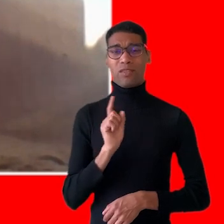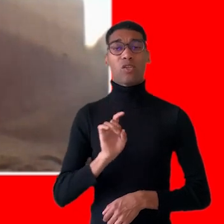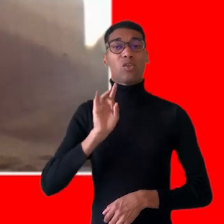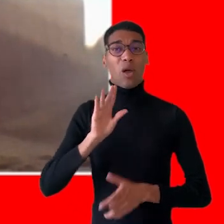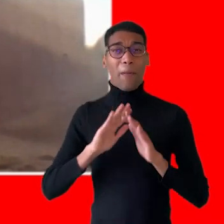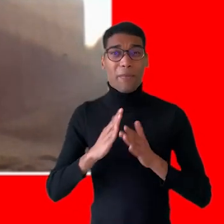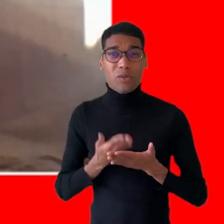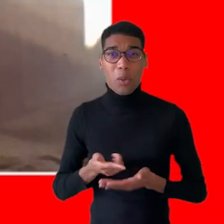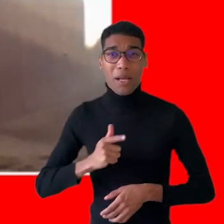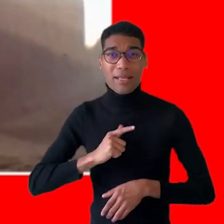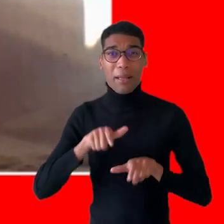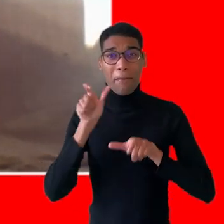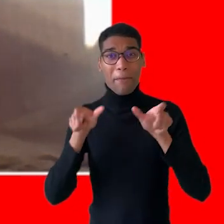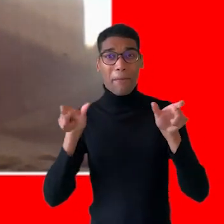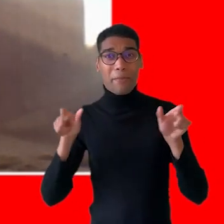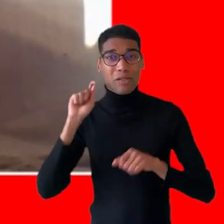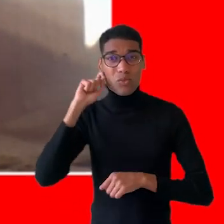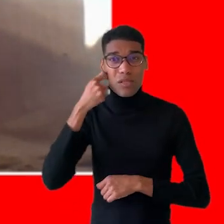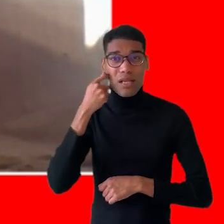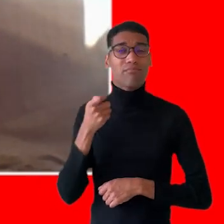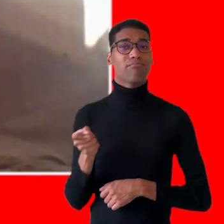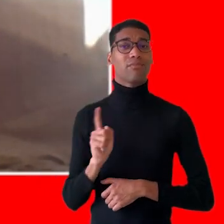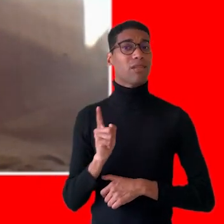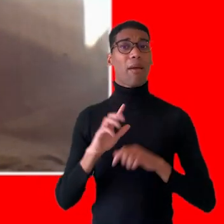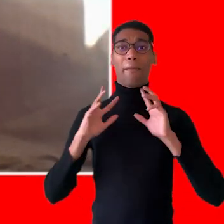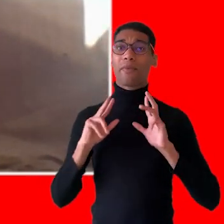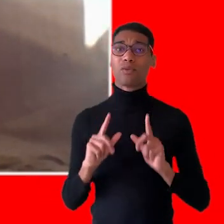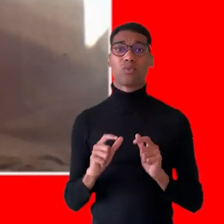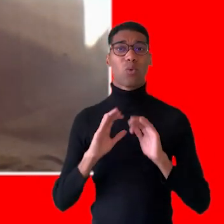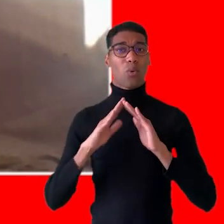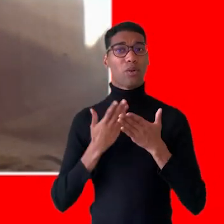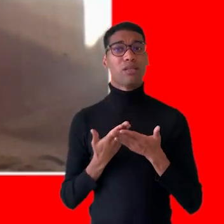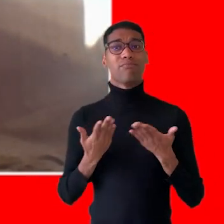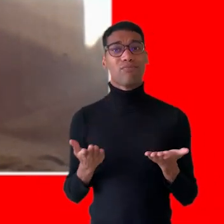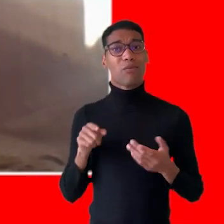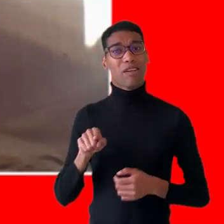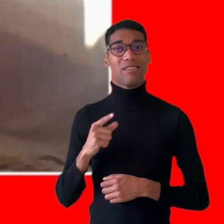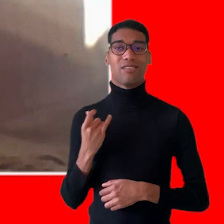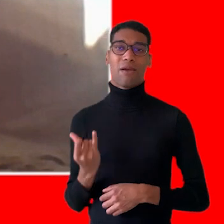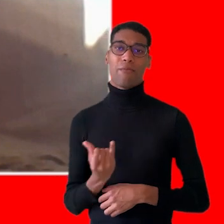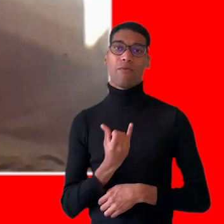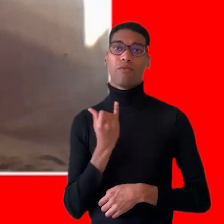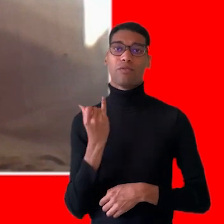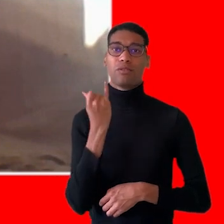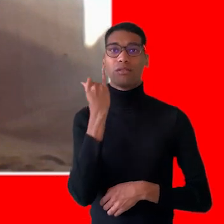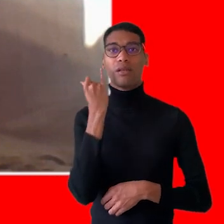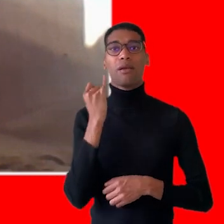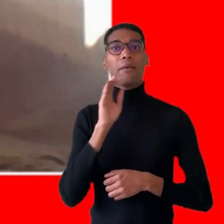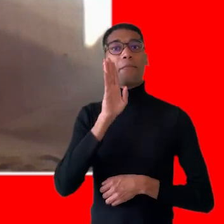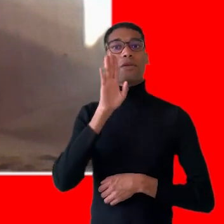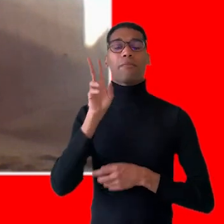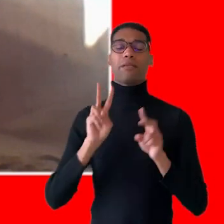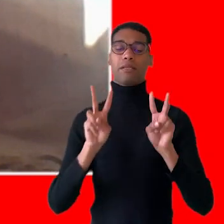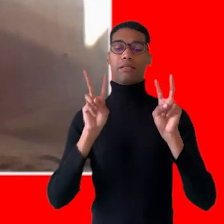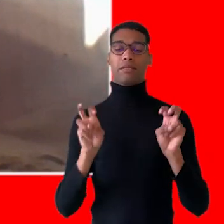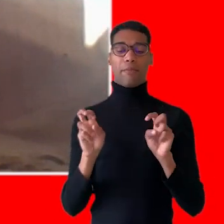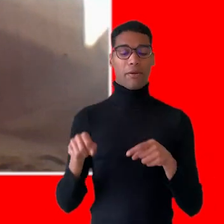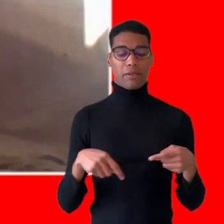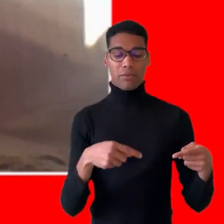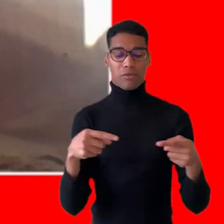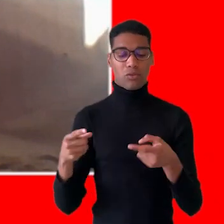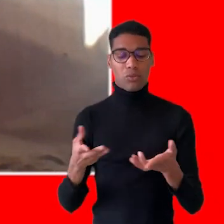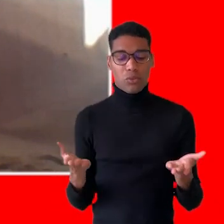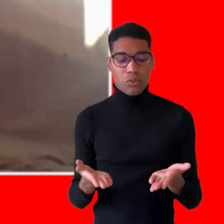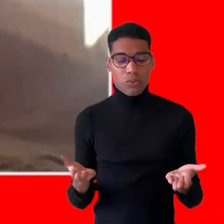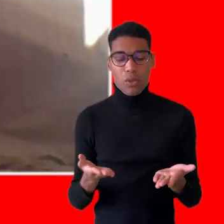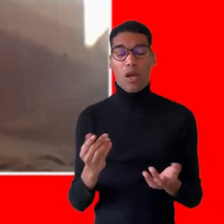tem pessoas negras, é para todas as escolas. E é muito fundamental isso para esse tema que nós estamos discutindo hoje, o 14